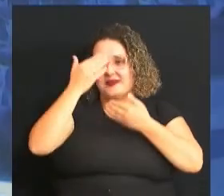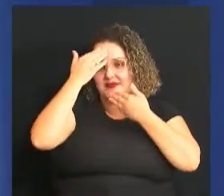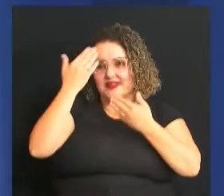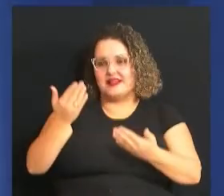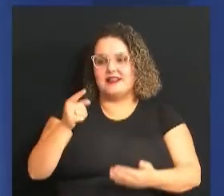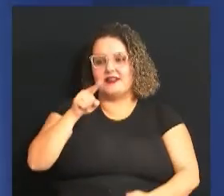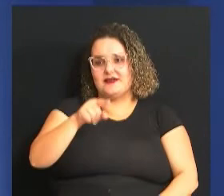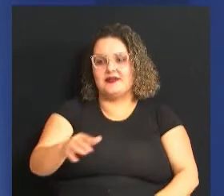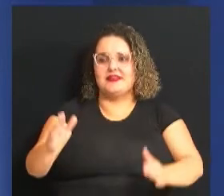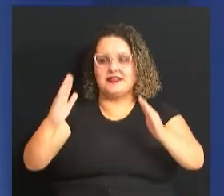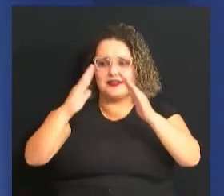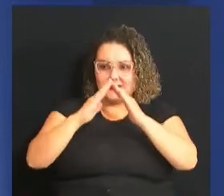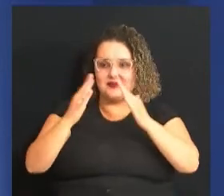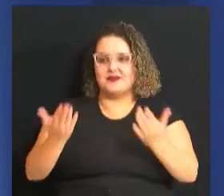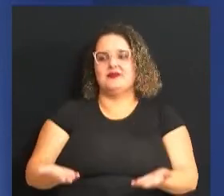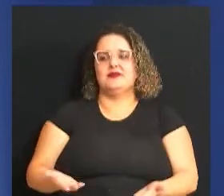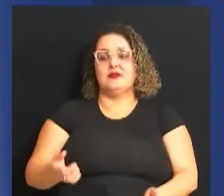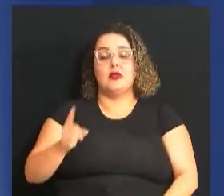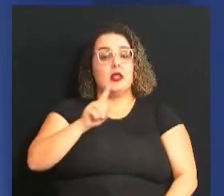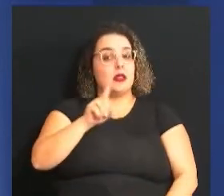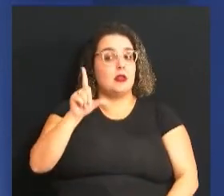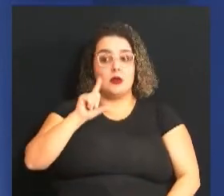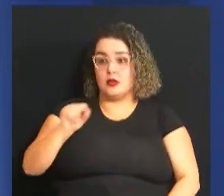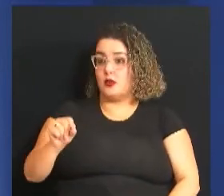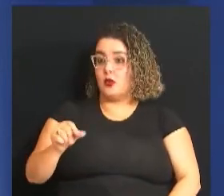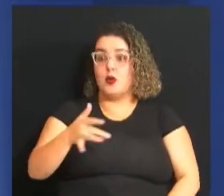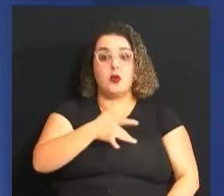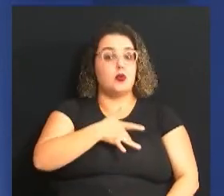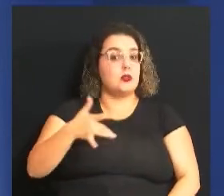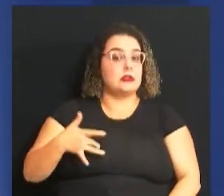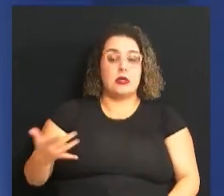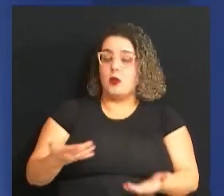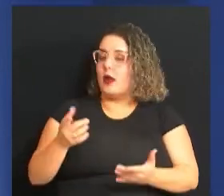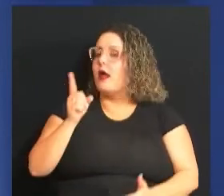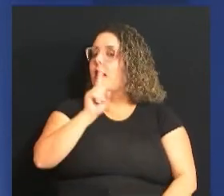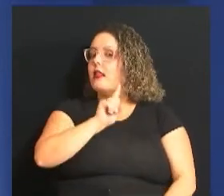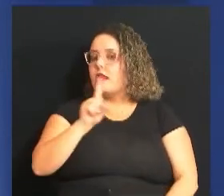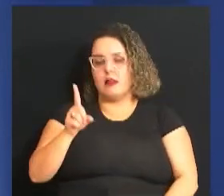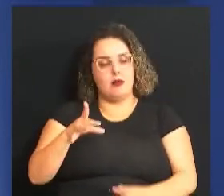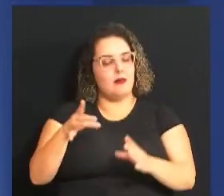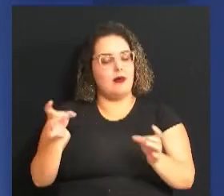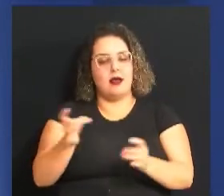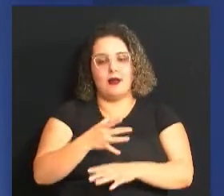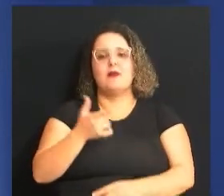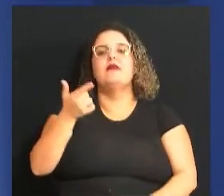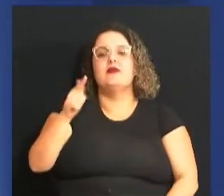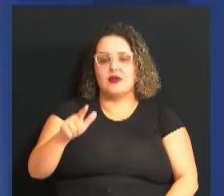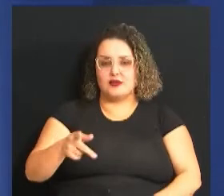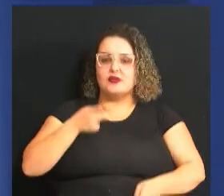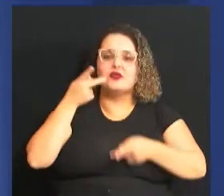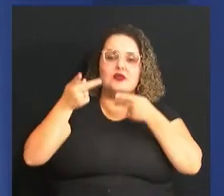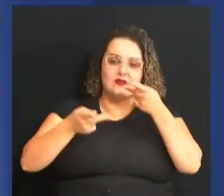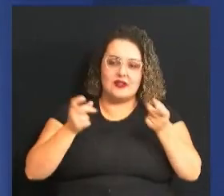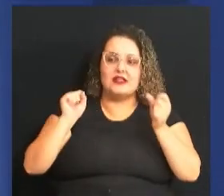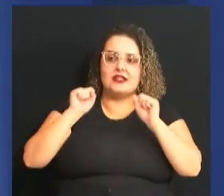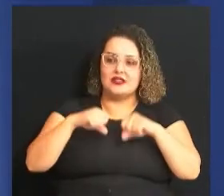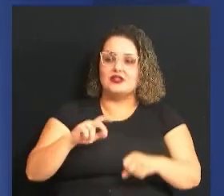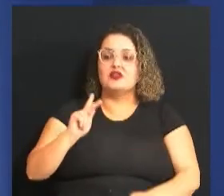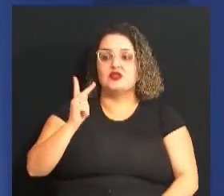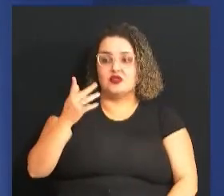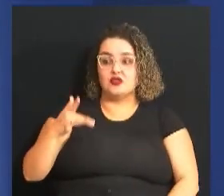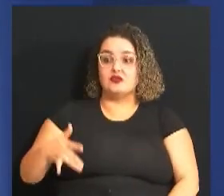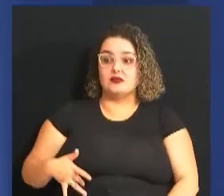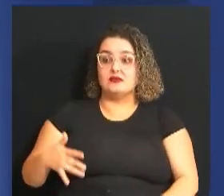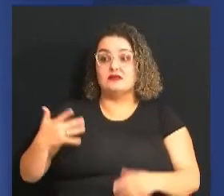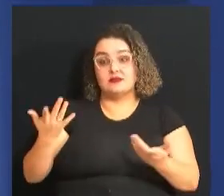de casa, não saia daí porque o Saúde é Vida não acabou. A gente vai continuar falando sim sobre hepatite, afinal